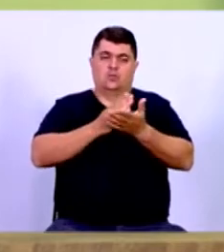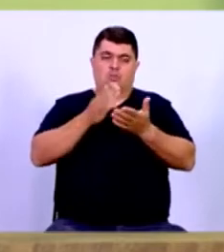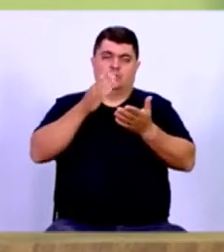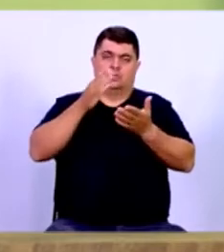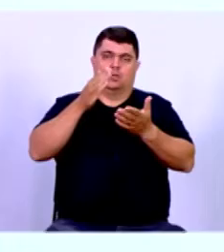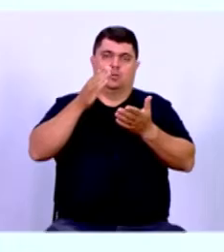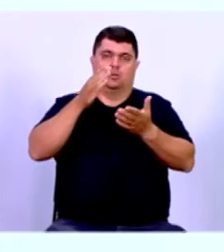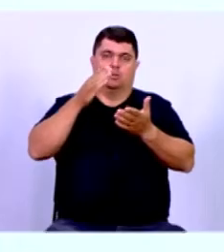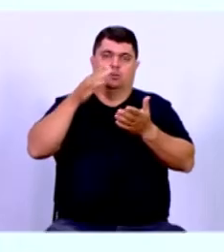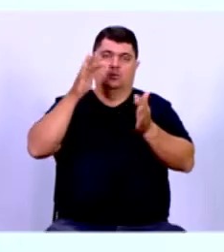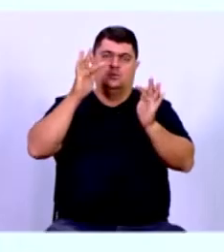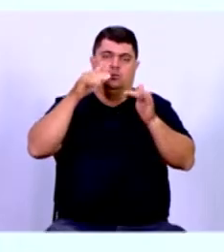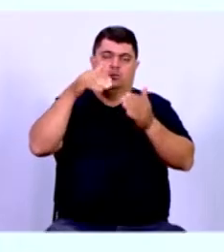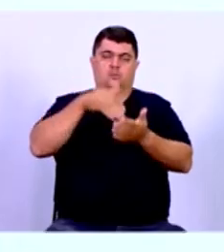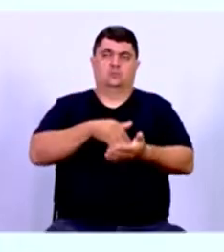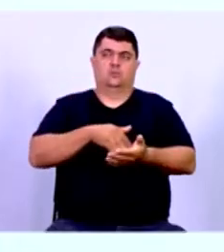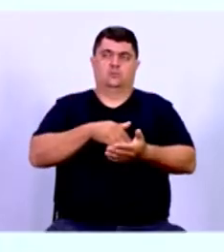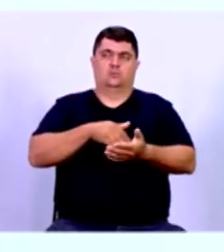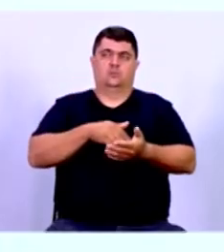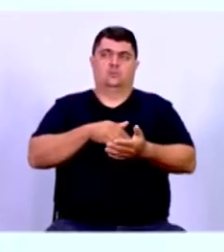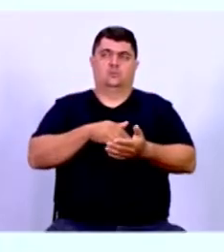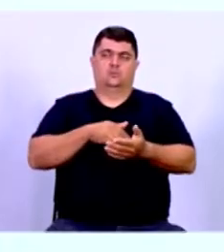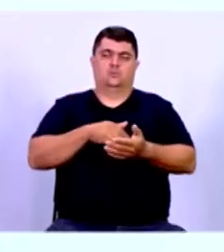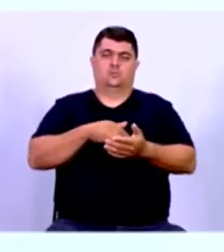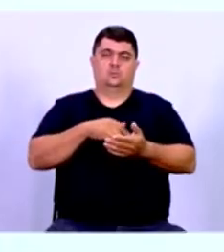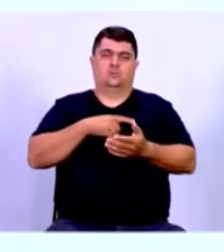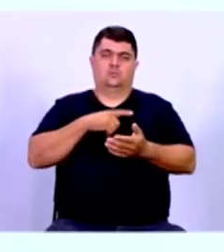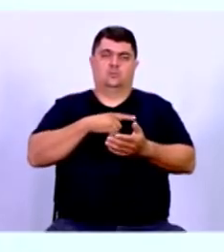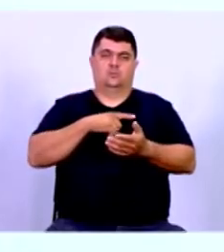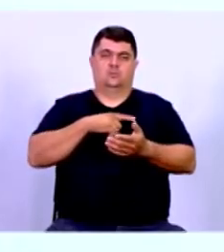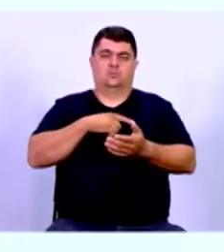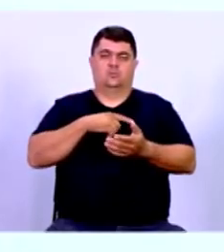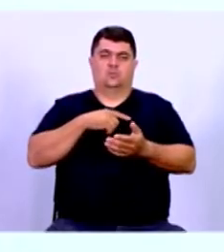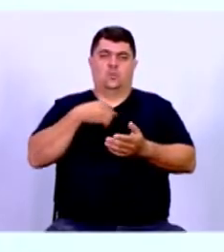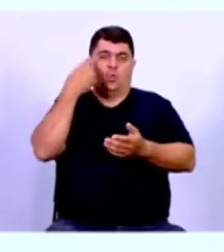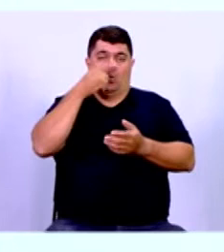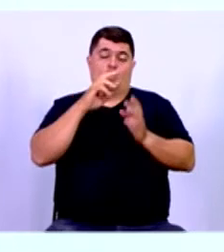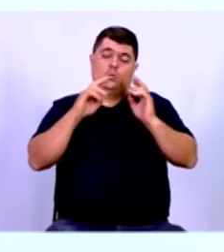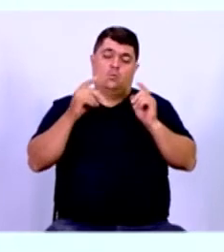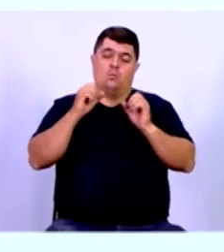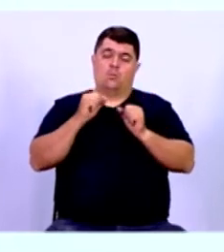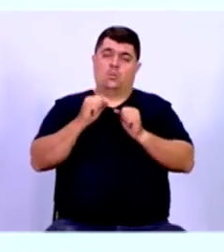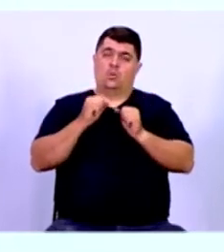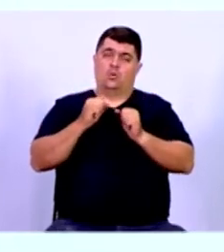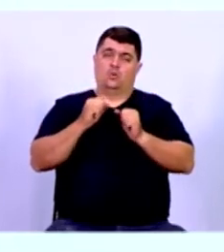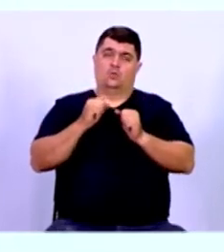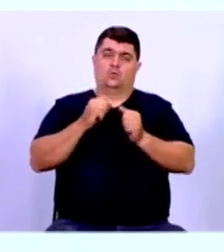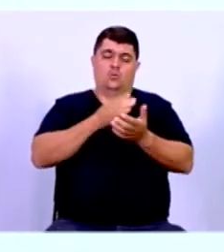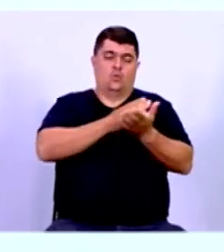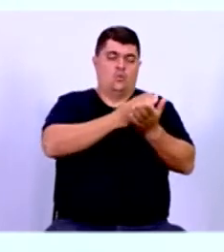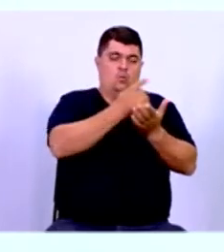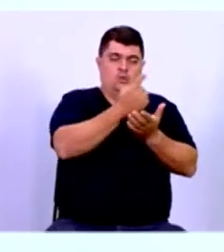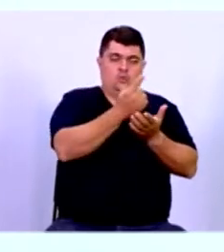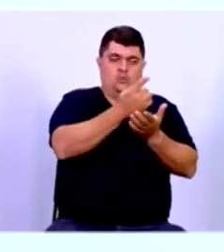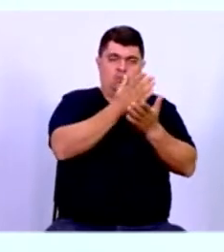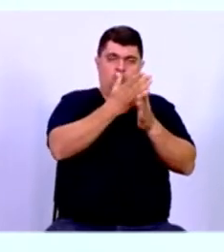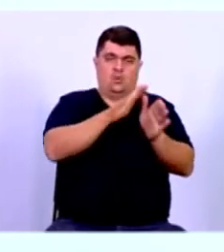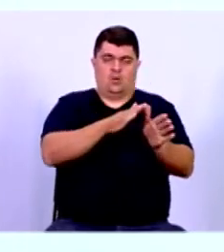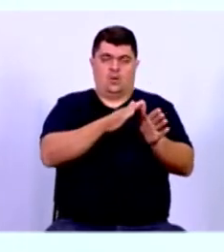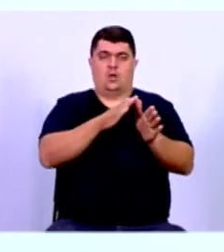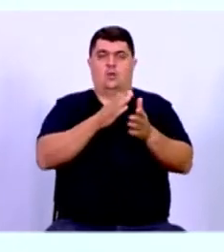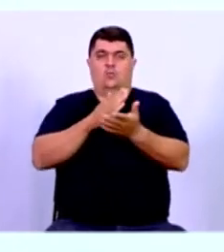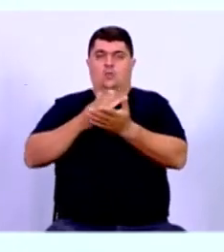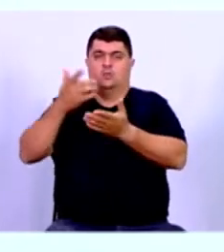nele? Em períodos diferentes. Em períodos diferentes, você pode realizar o estágio em diferentes instituições. Mas, ao mesmo